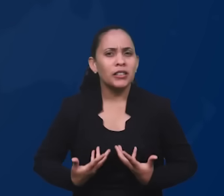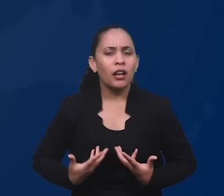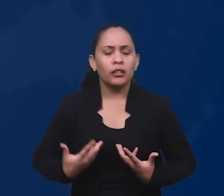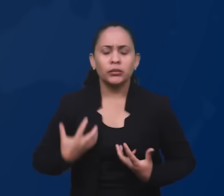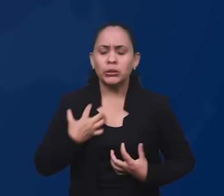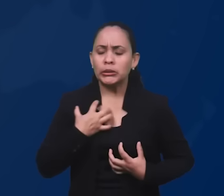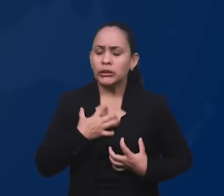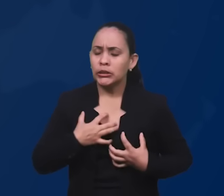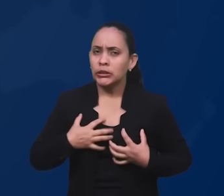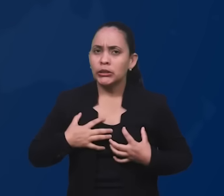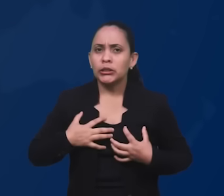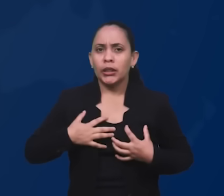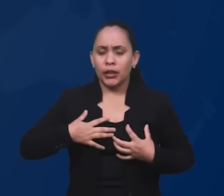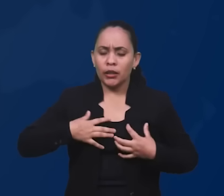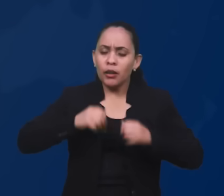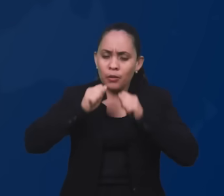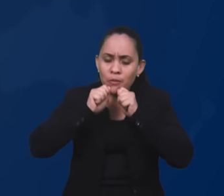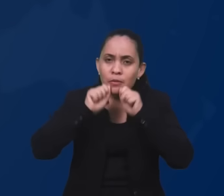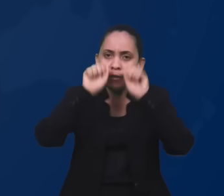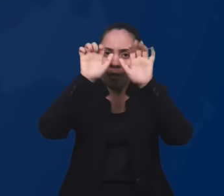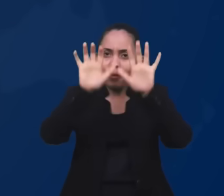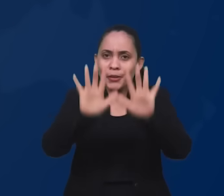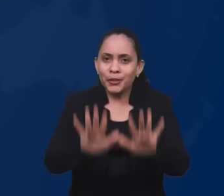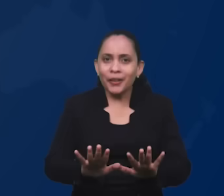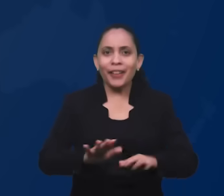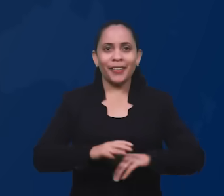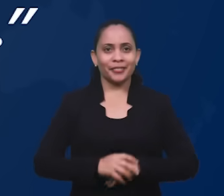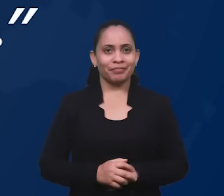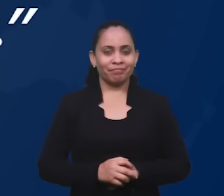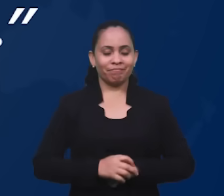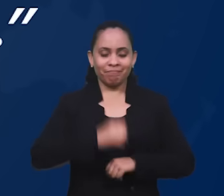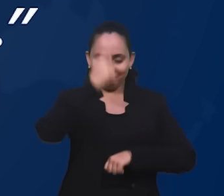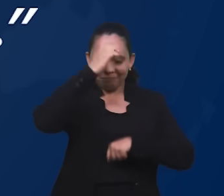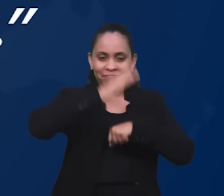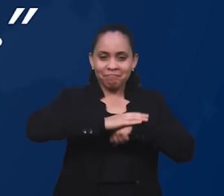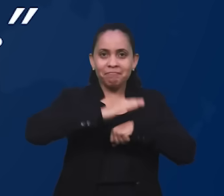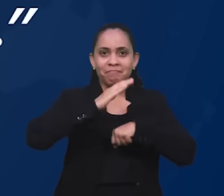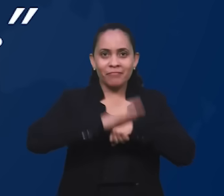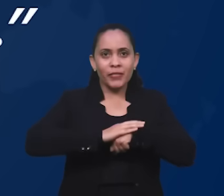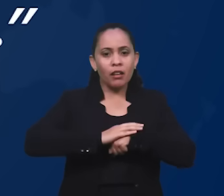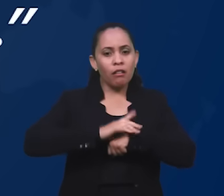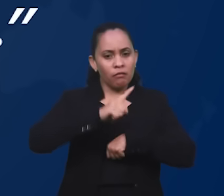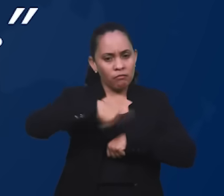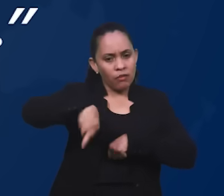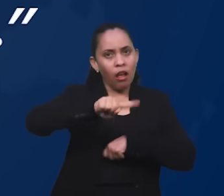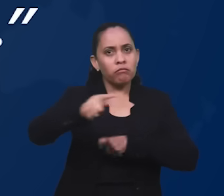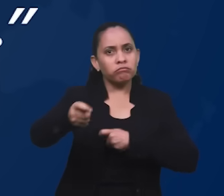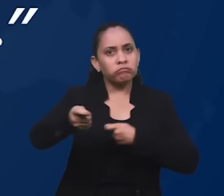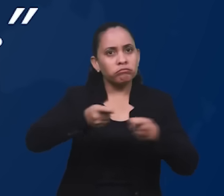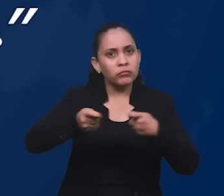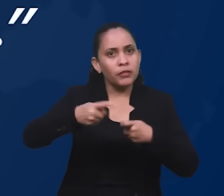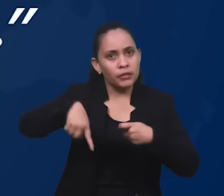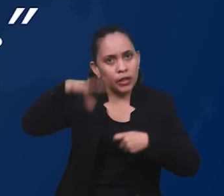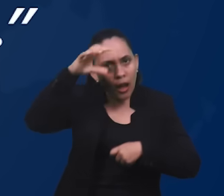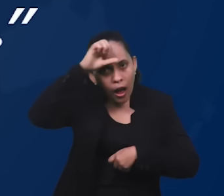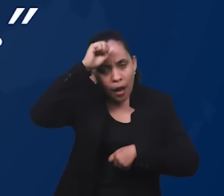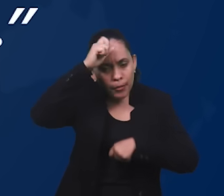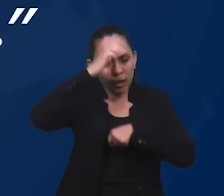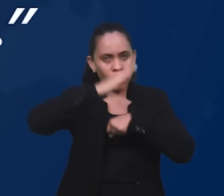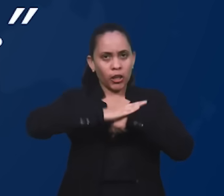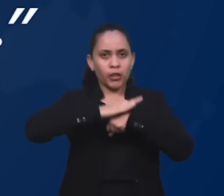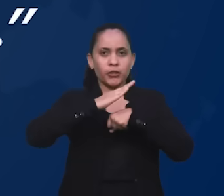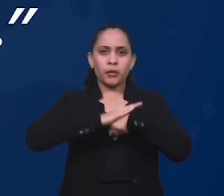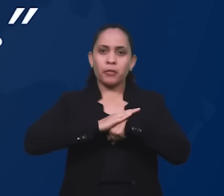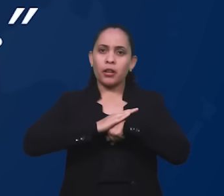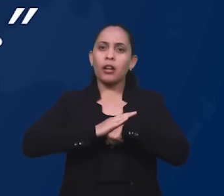e oprimidos, e eu vos aliviarei. Tomai sobre vós o meu jugo e aprendei de mim,